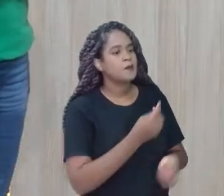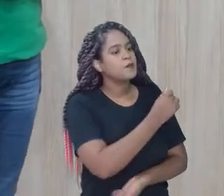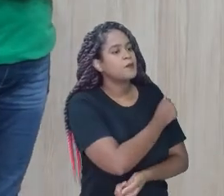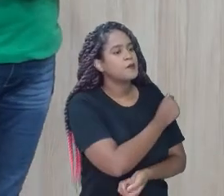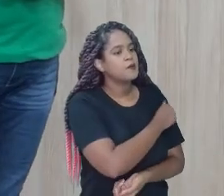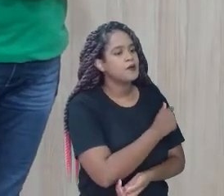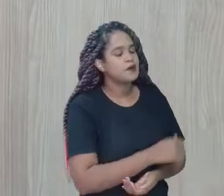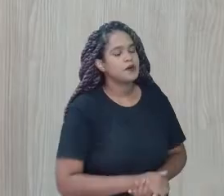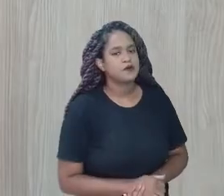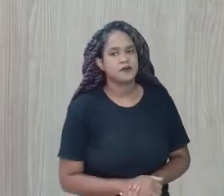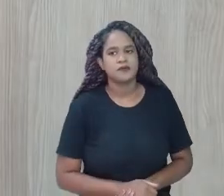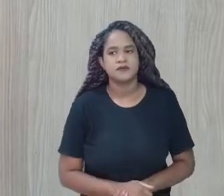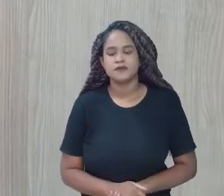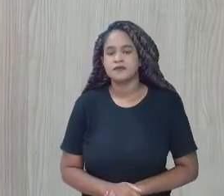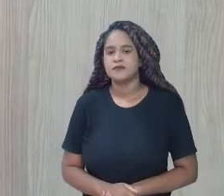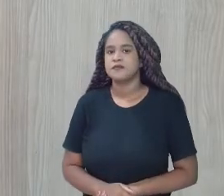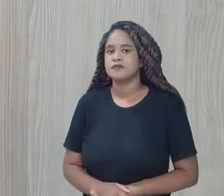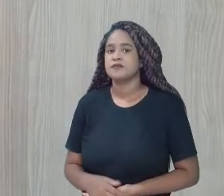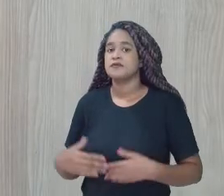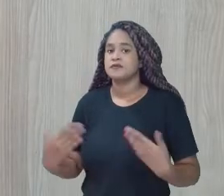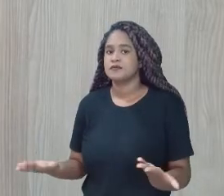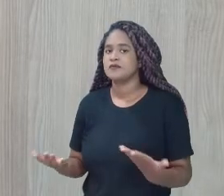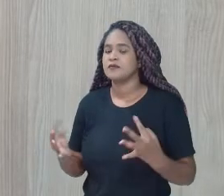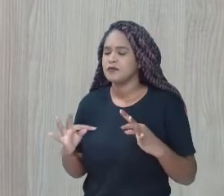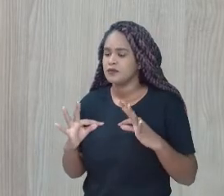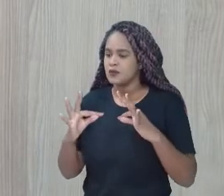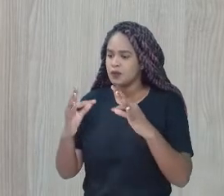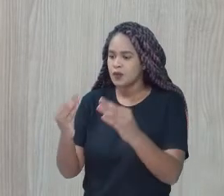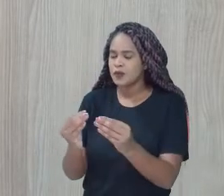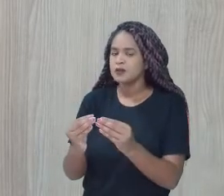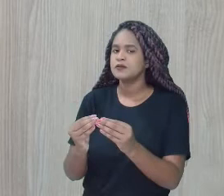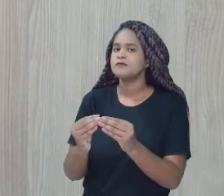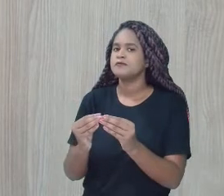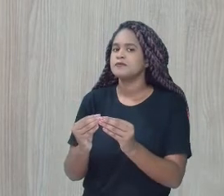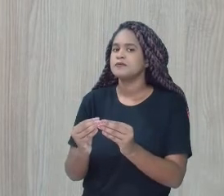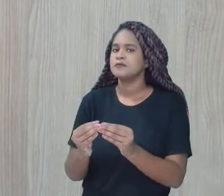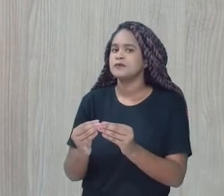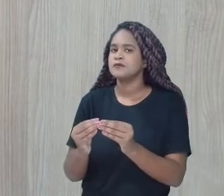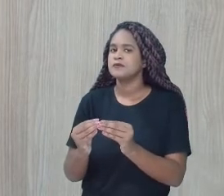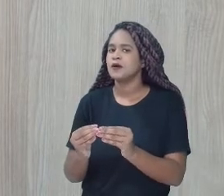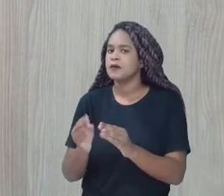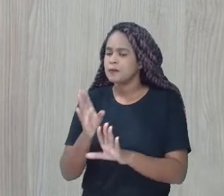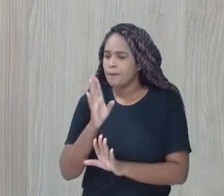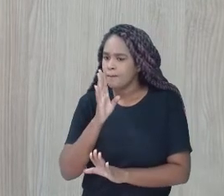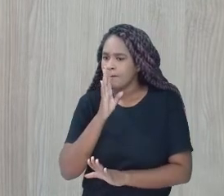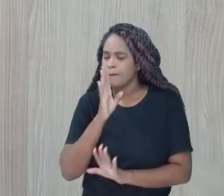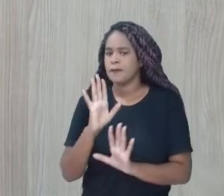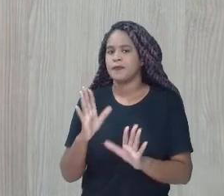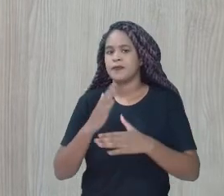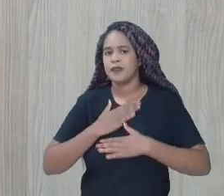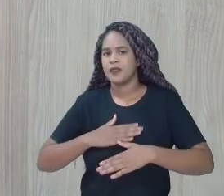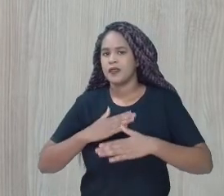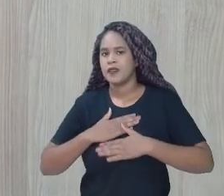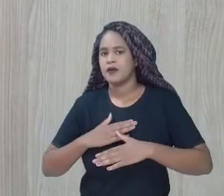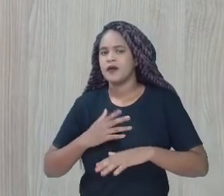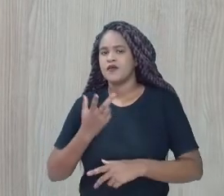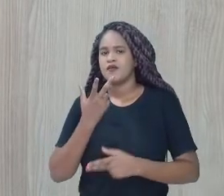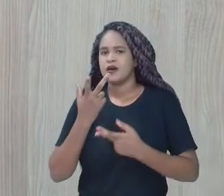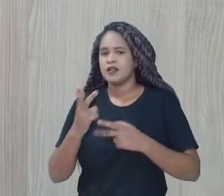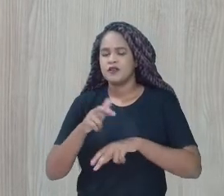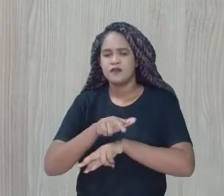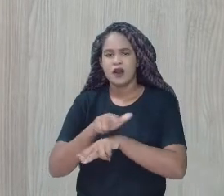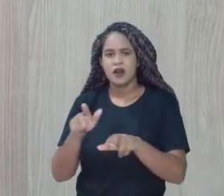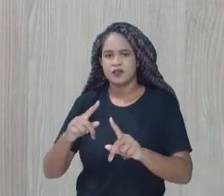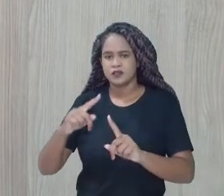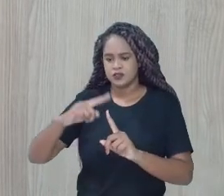estão? Minha gente, eles estão bem quietinhos. Eles começaram a falar do Naruto, eu acho que se empolgaram aqui. Aí falaram vários tipos de Naruto, eu não